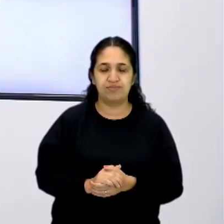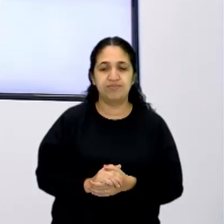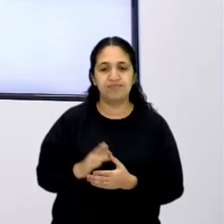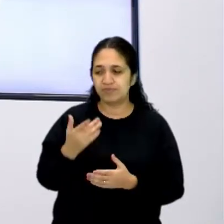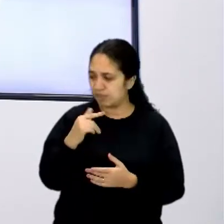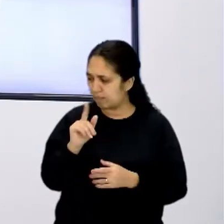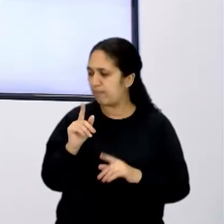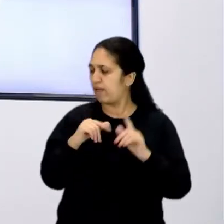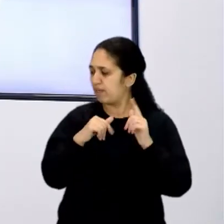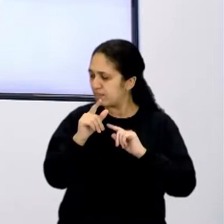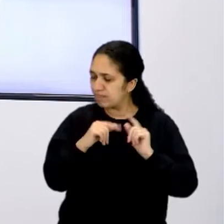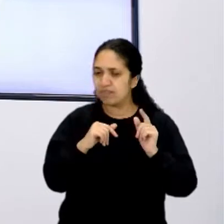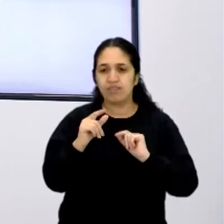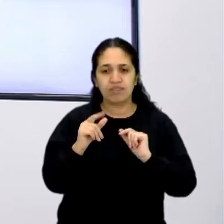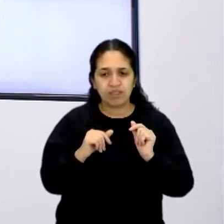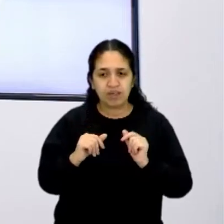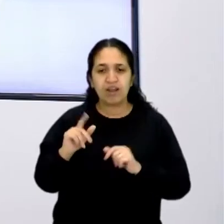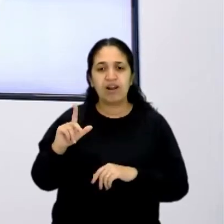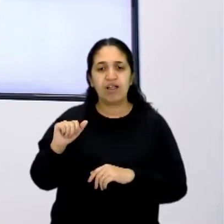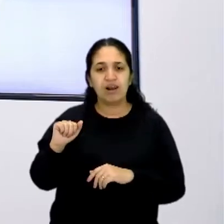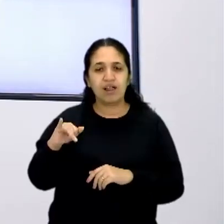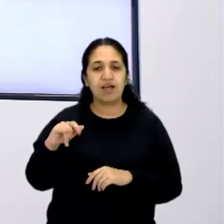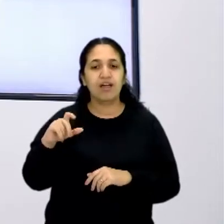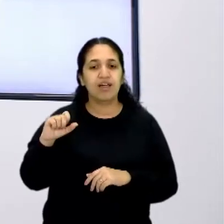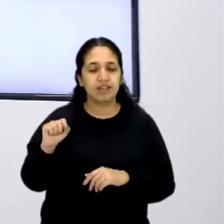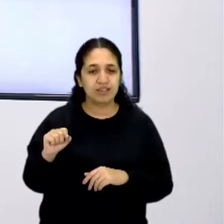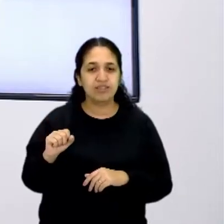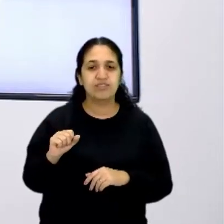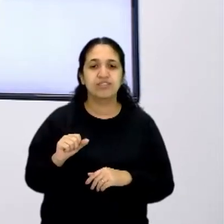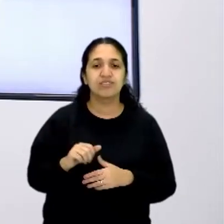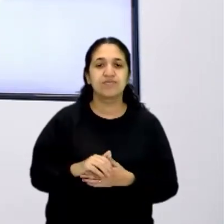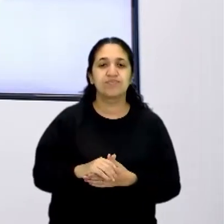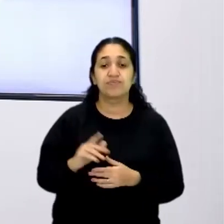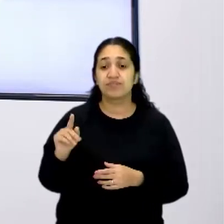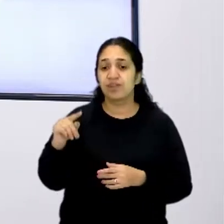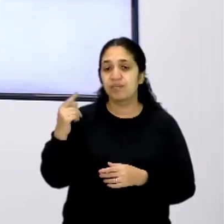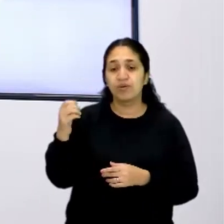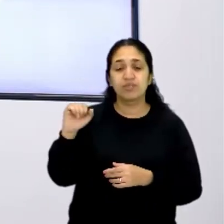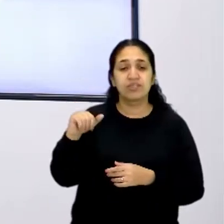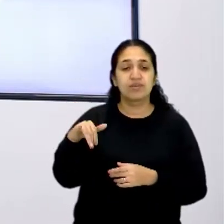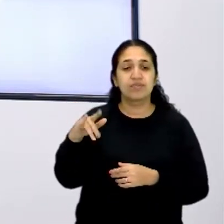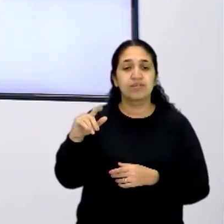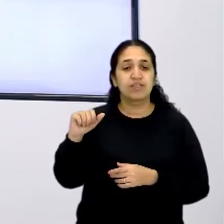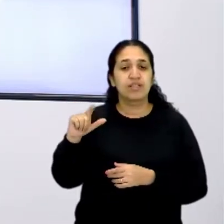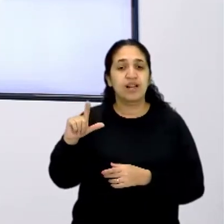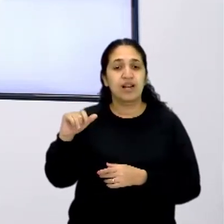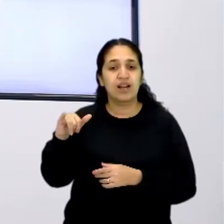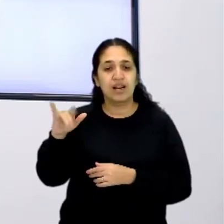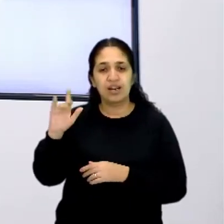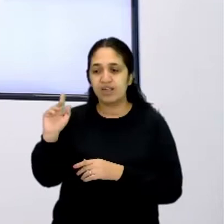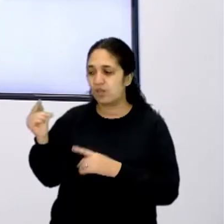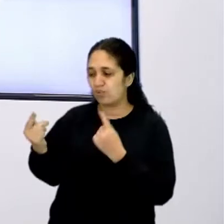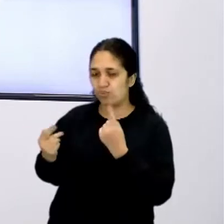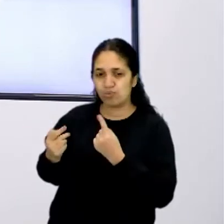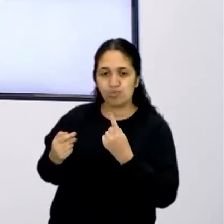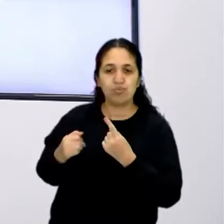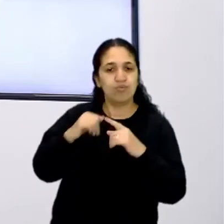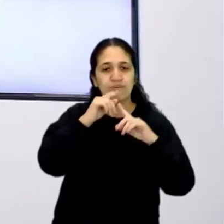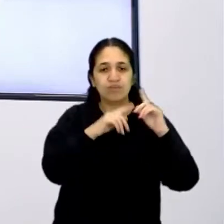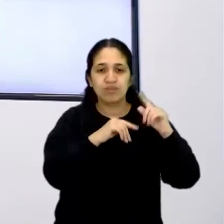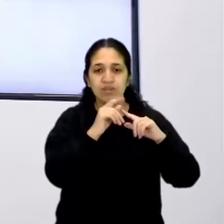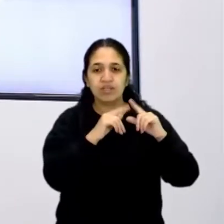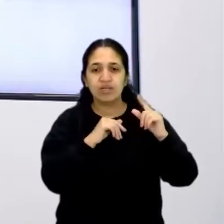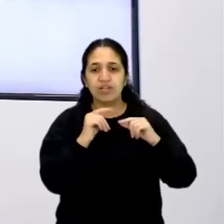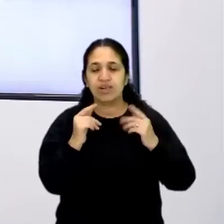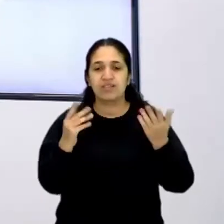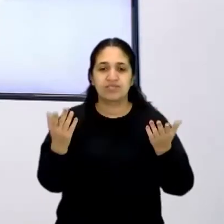Estrelas também aqui. A Laís colocou. Depois a Emily colocou estrelas.